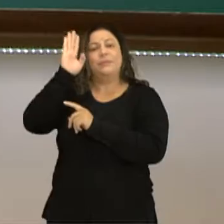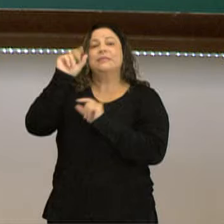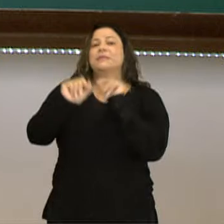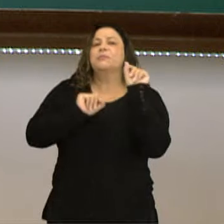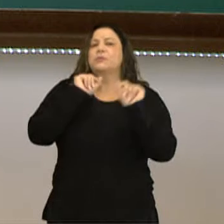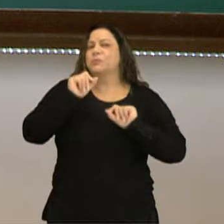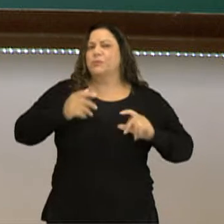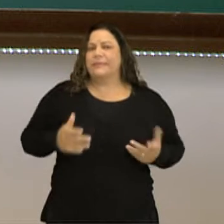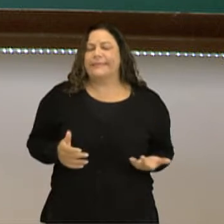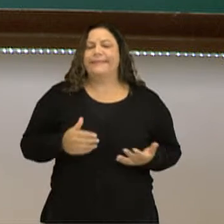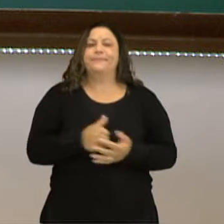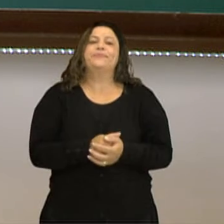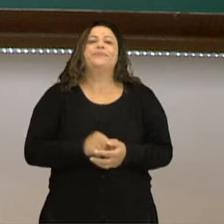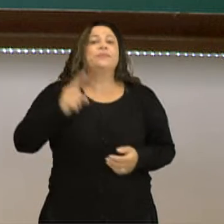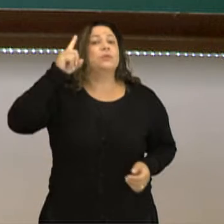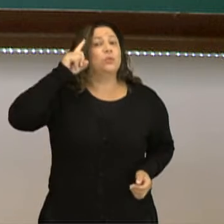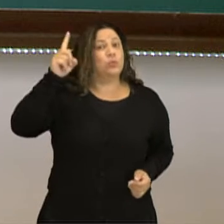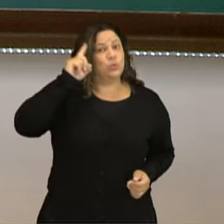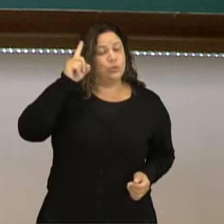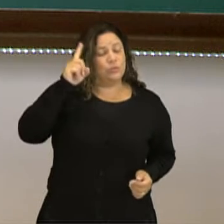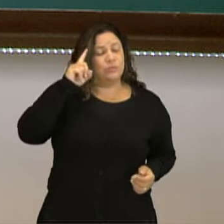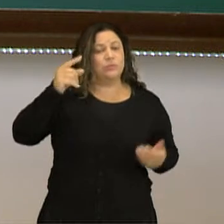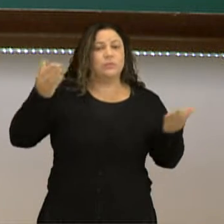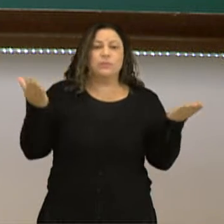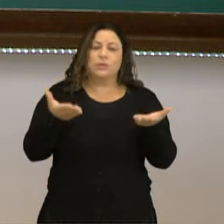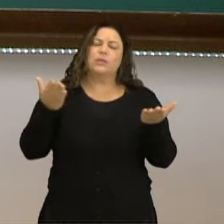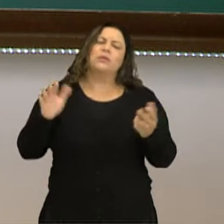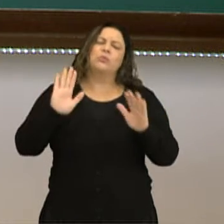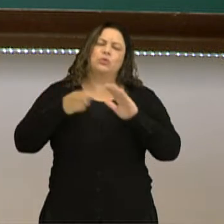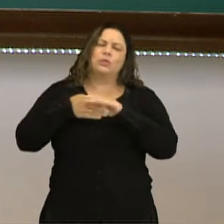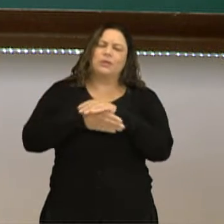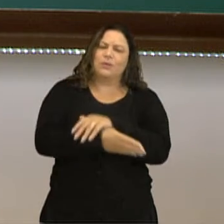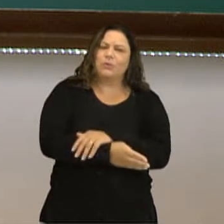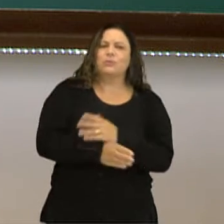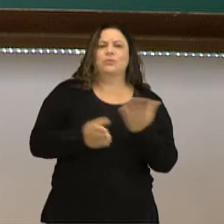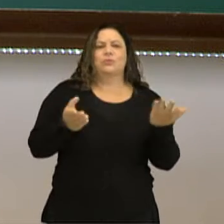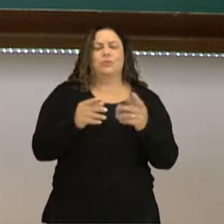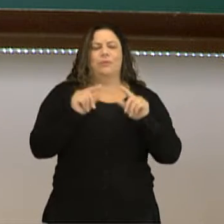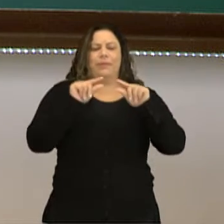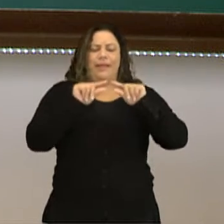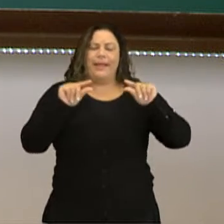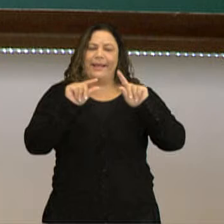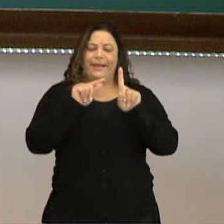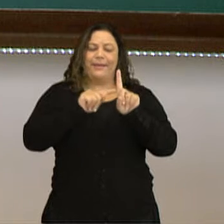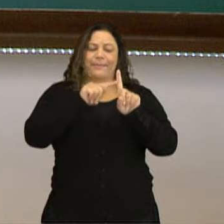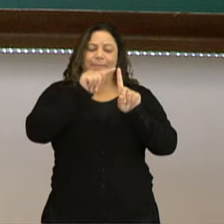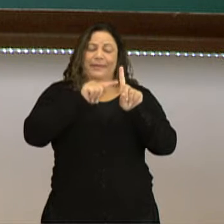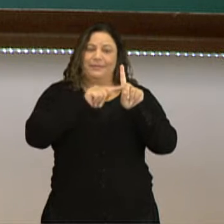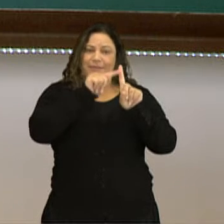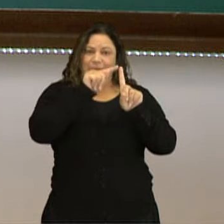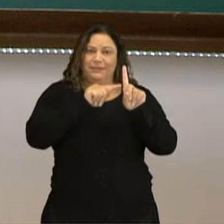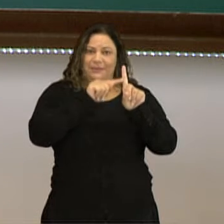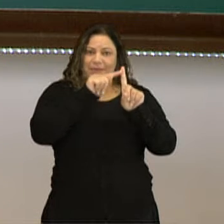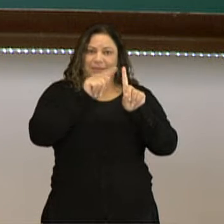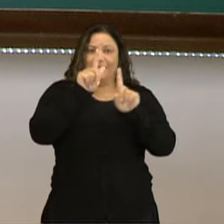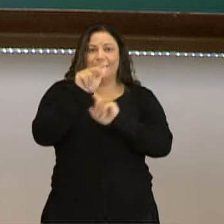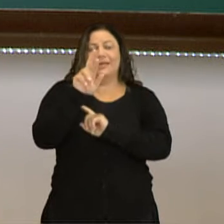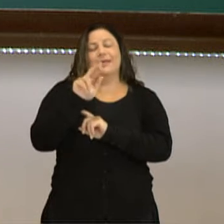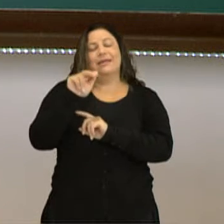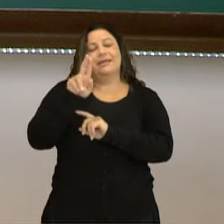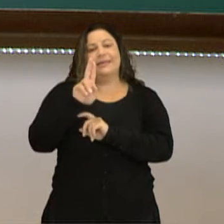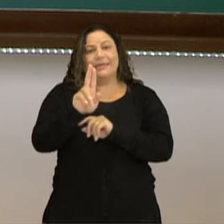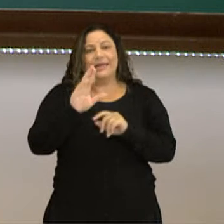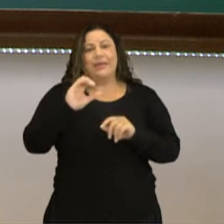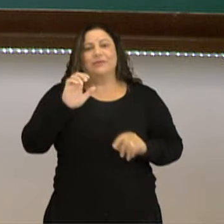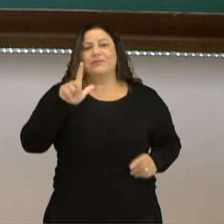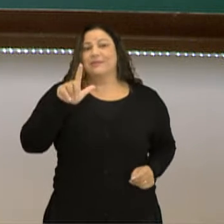Olha só, no nosso dia a dia, nós estamos acostumados a medir temperatura em graus Celsius, não é verdade? Então,